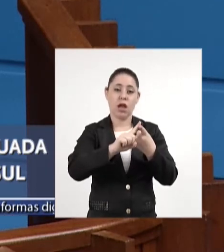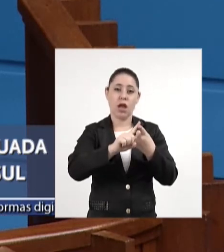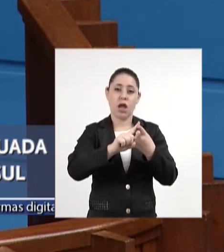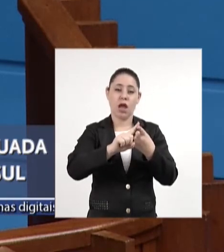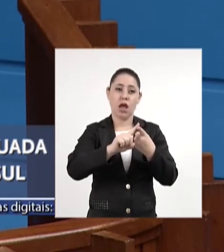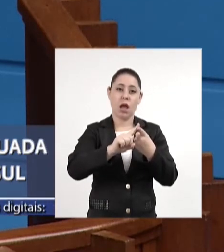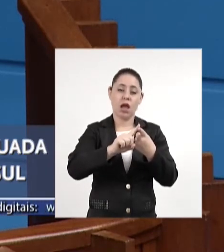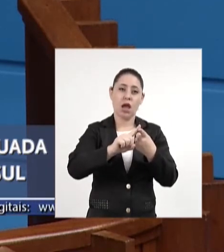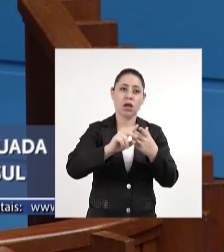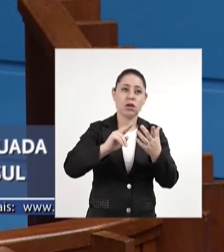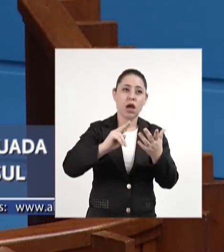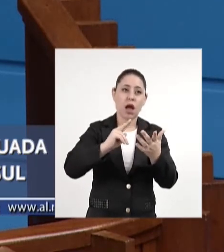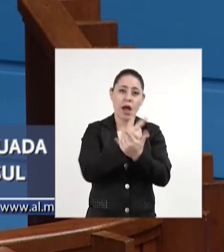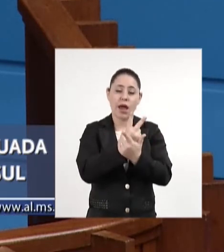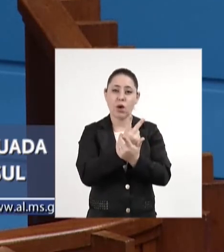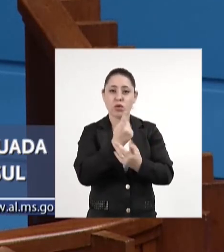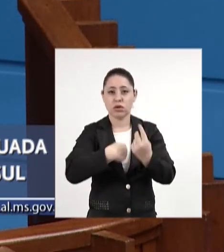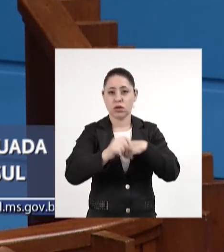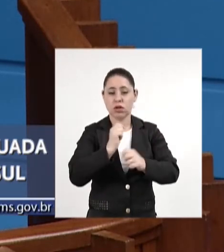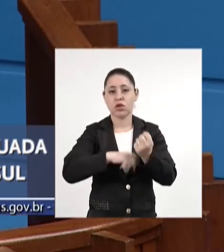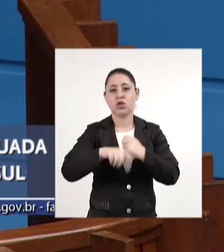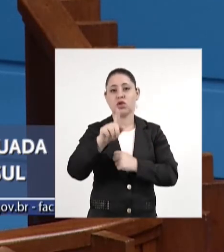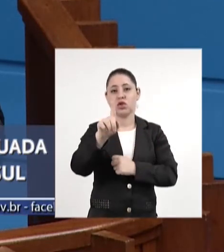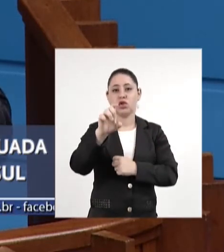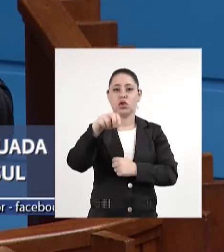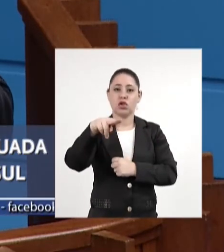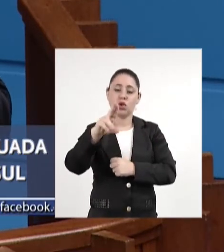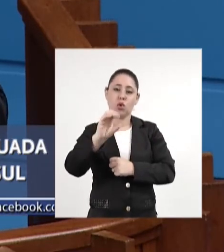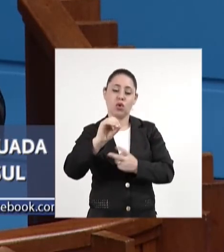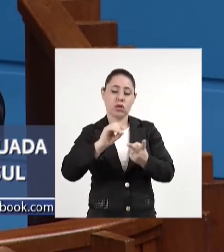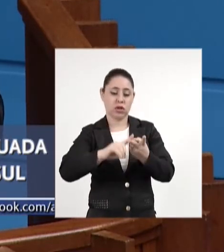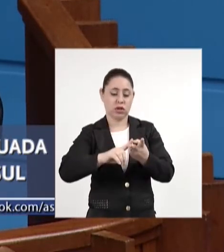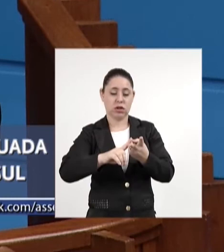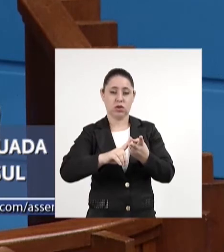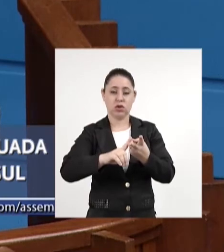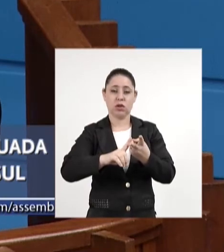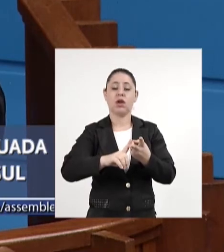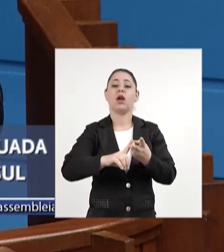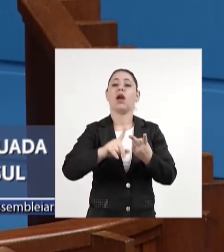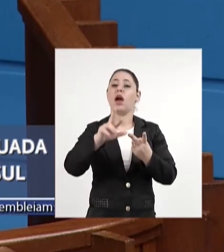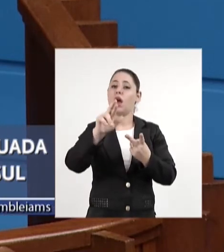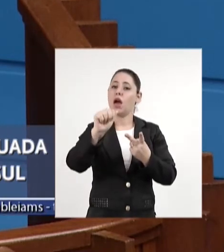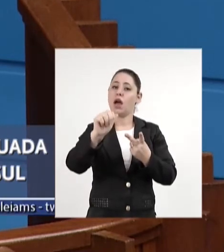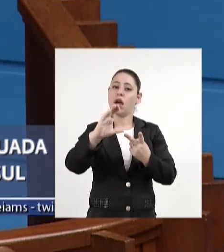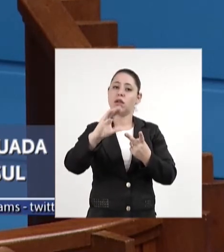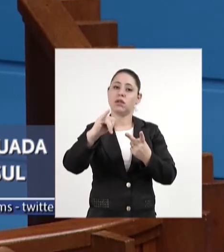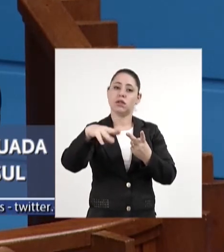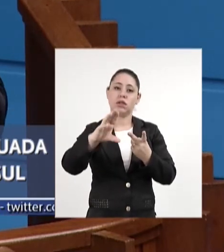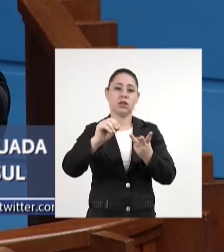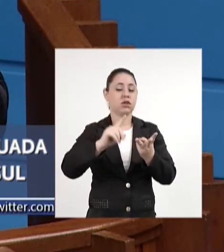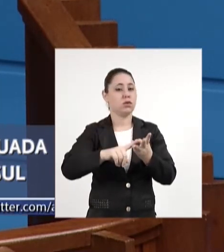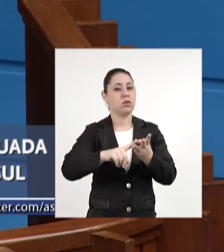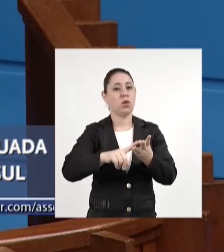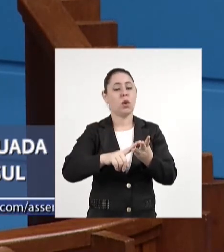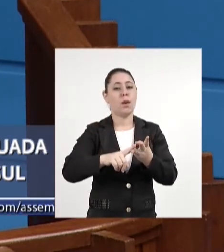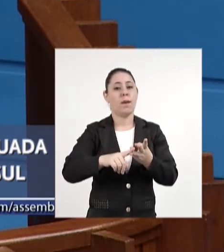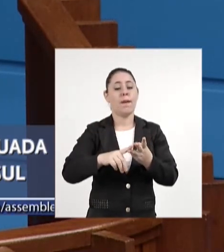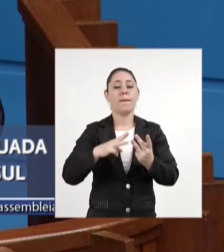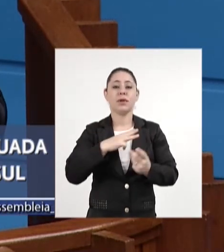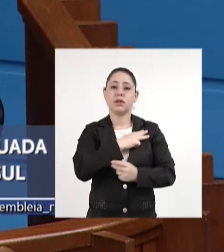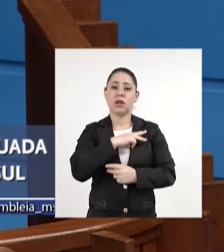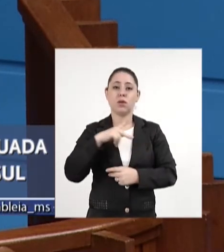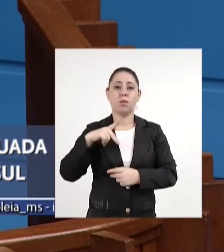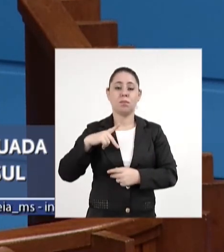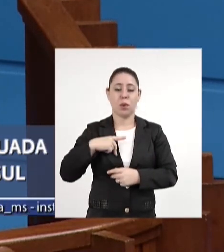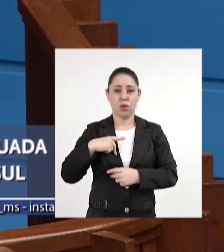administrativa, genocídio e também racismo. O Ministério Público Federal, por fim,